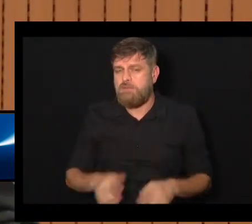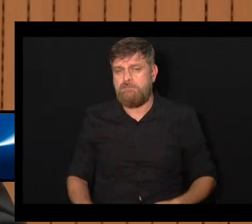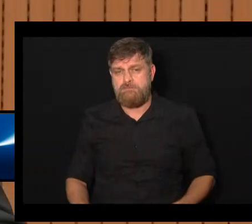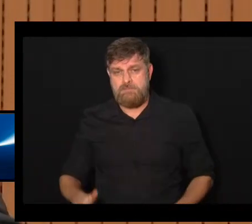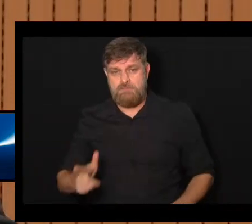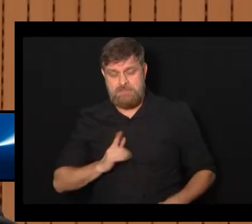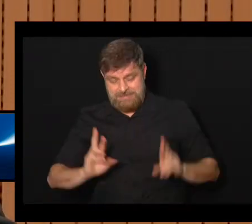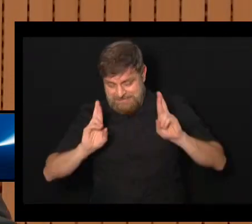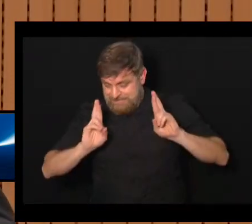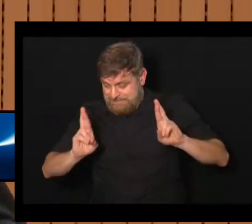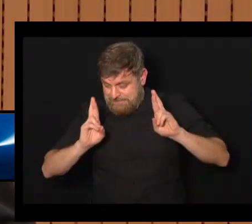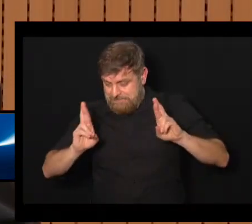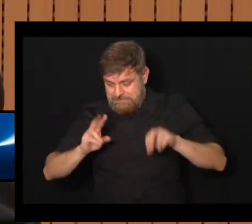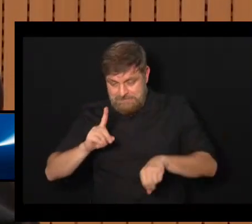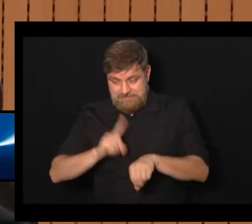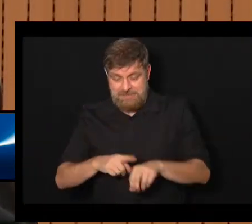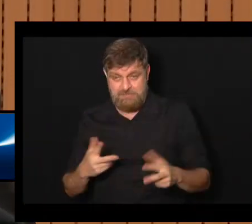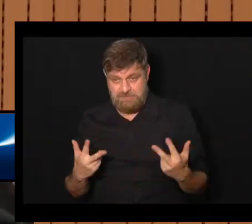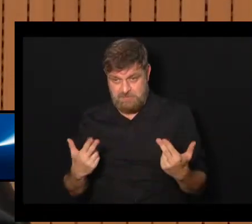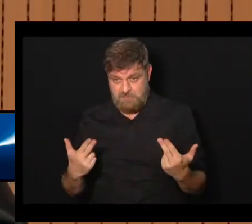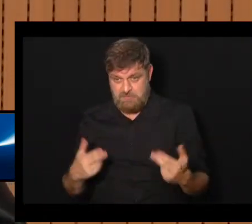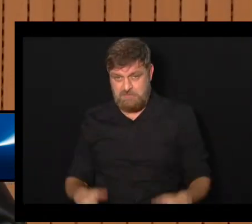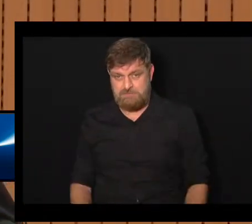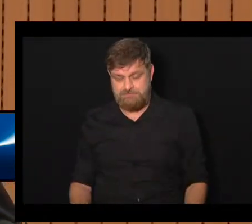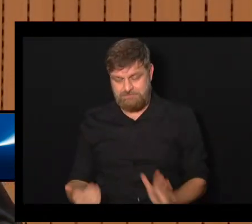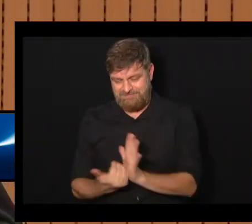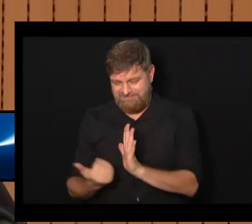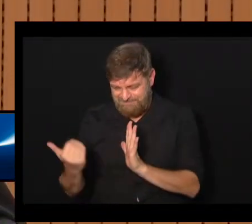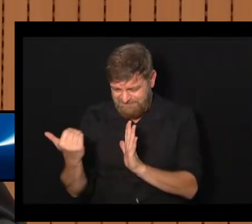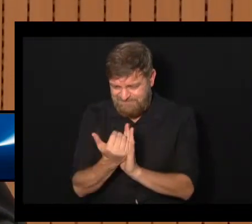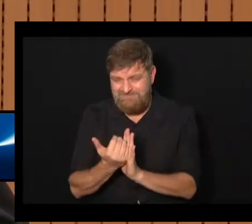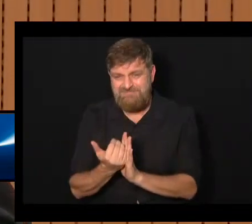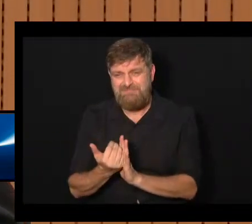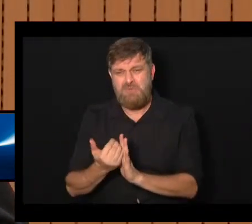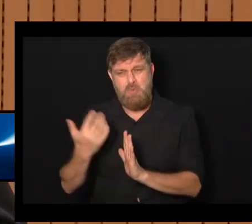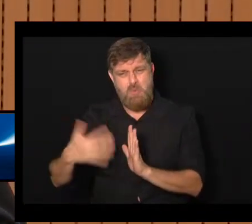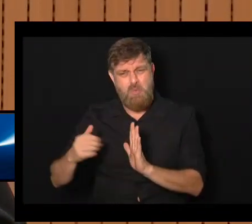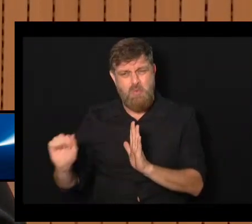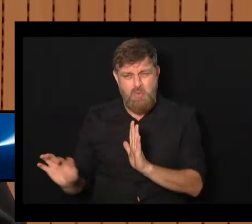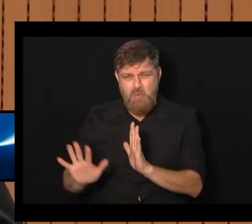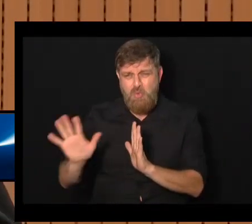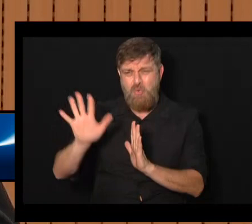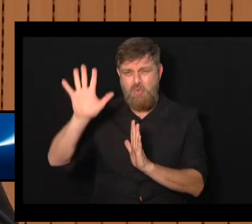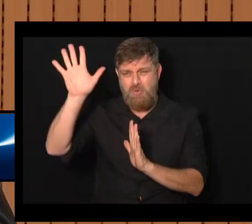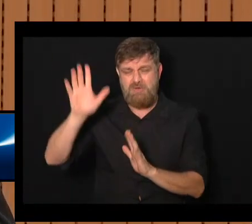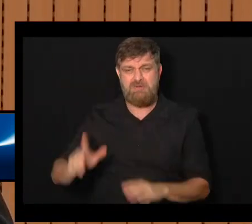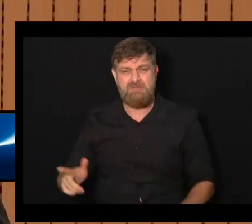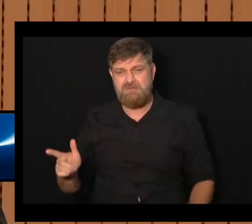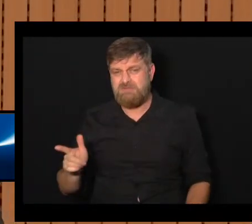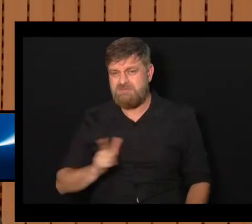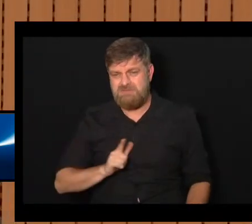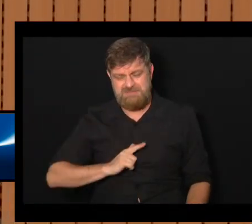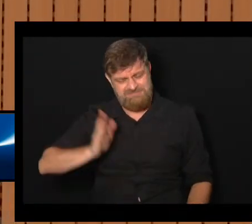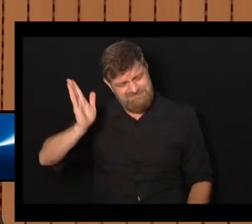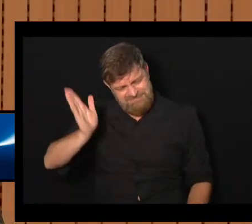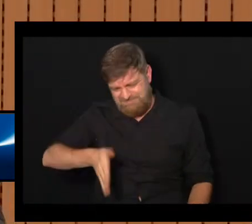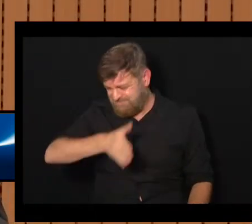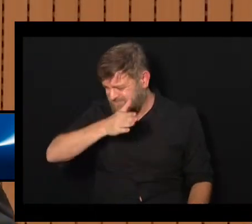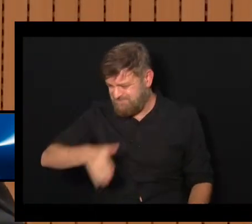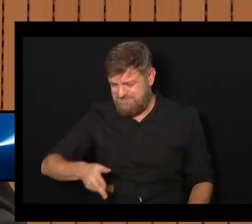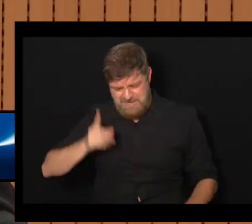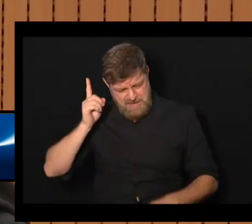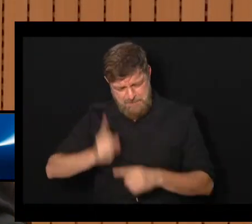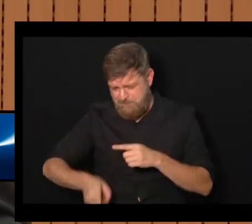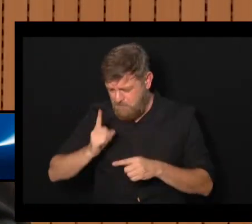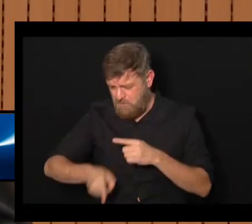uma expectativa que esses reajustes abusivos sejam realmente impedidos